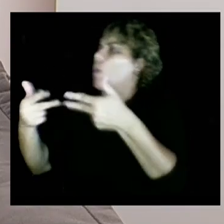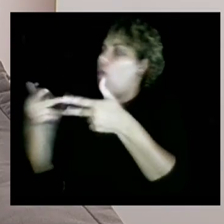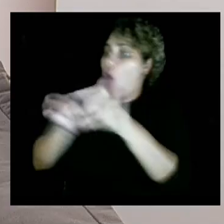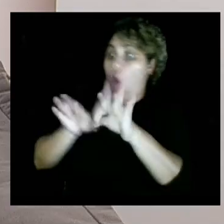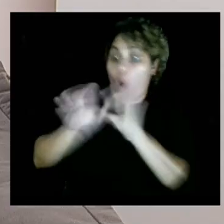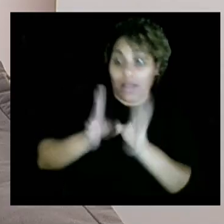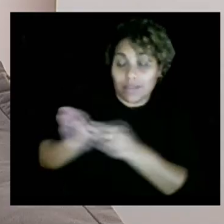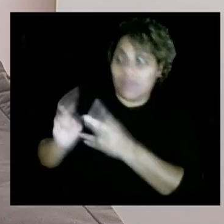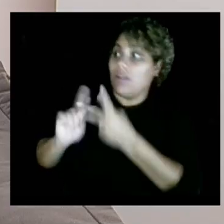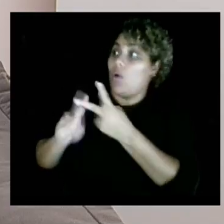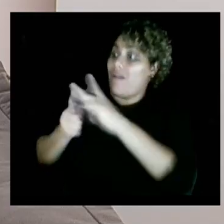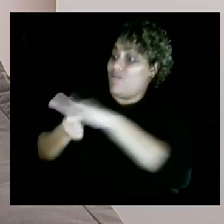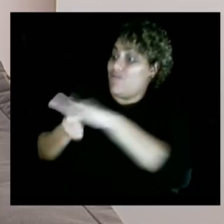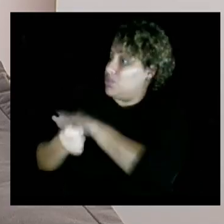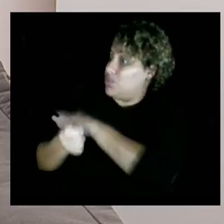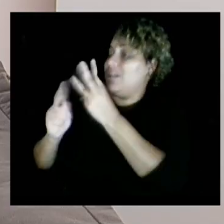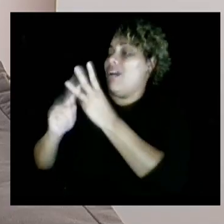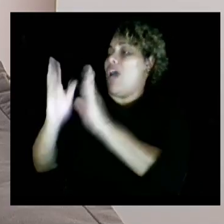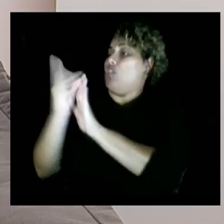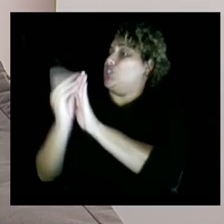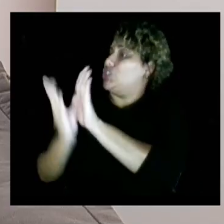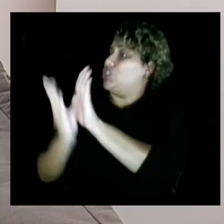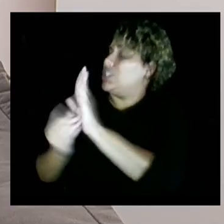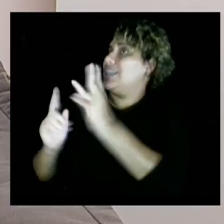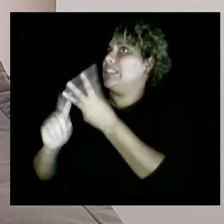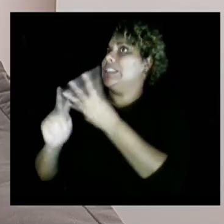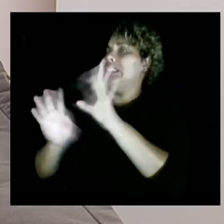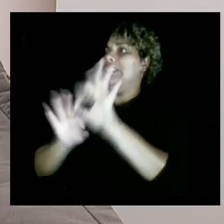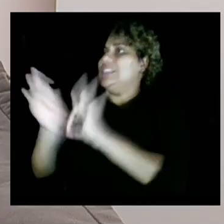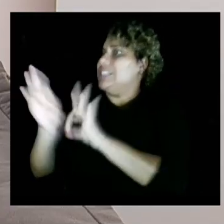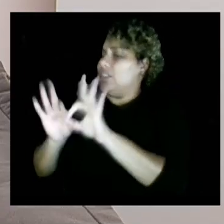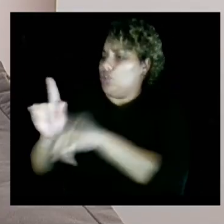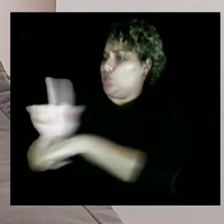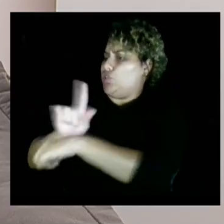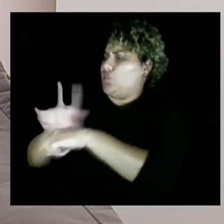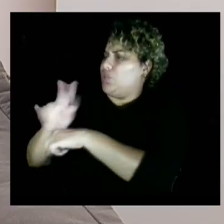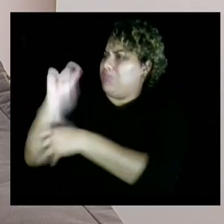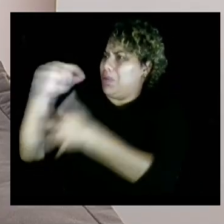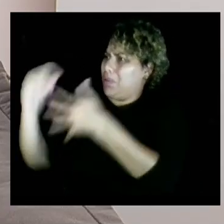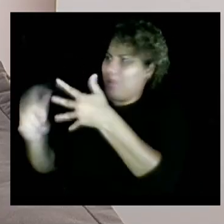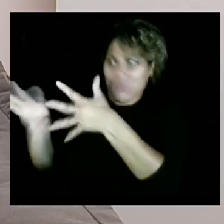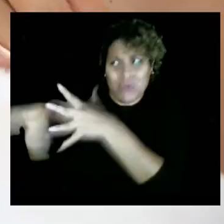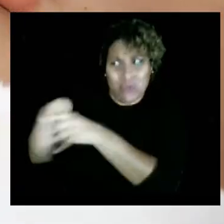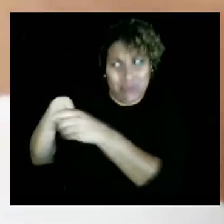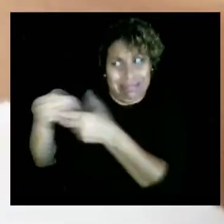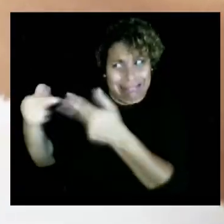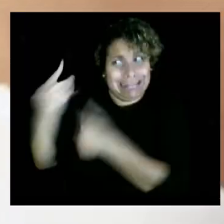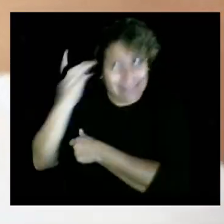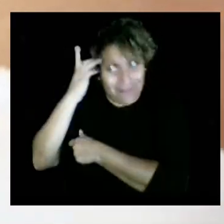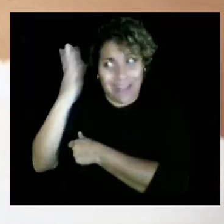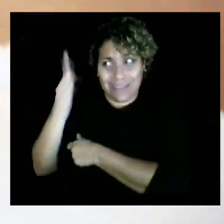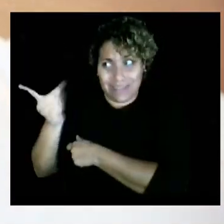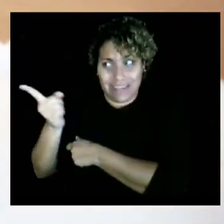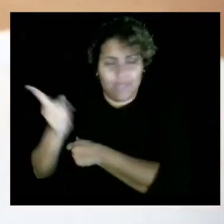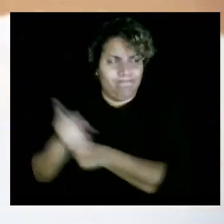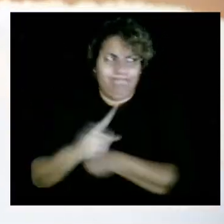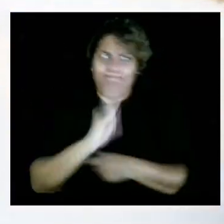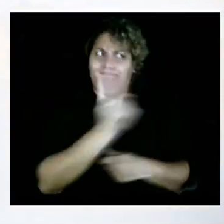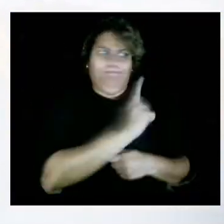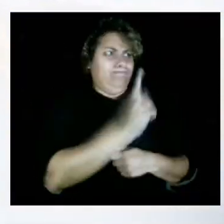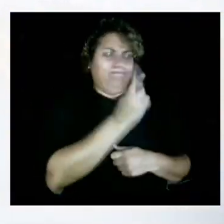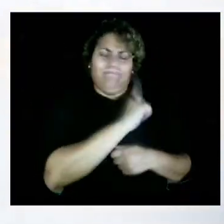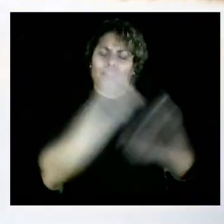agenda, da gestão? Como tem sido isso para você? Desafiador. É muito desafiador.